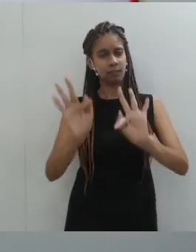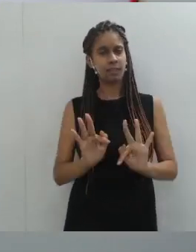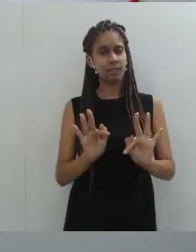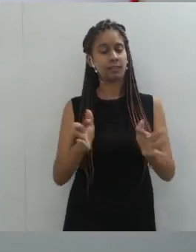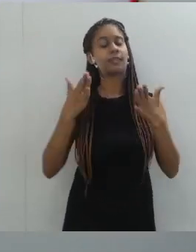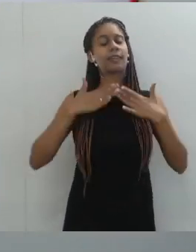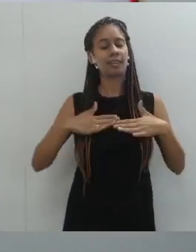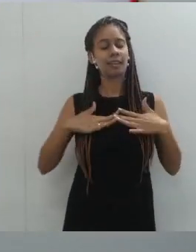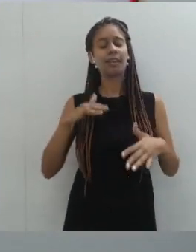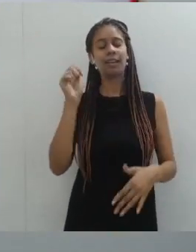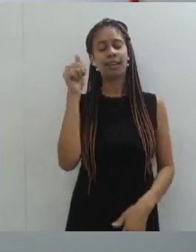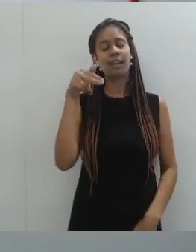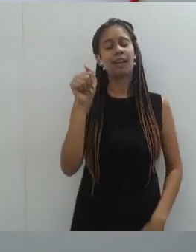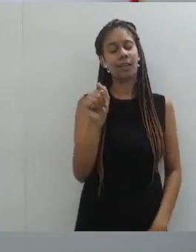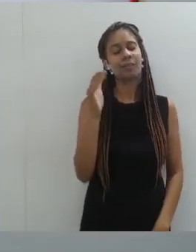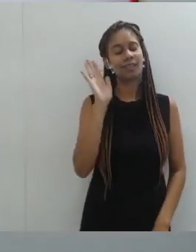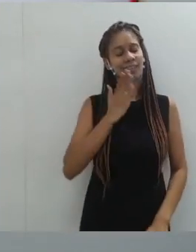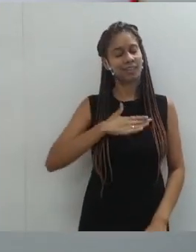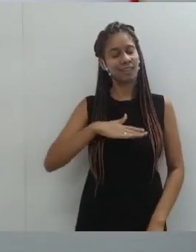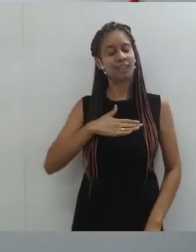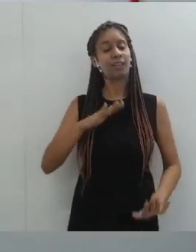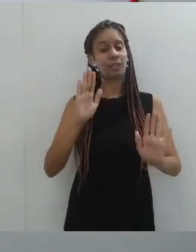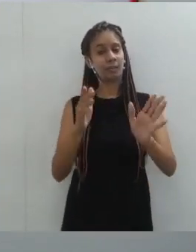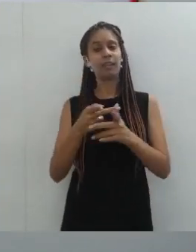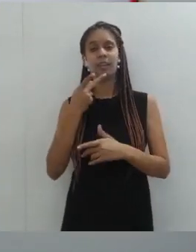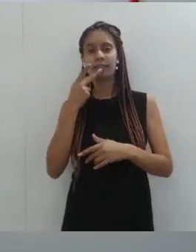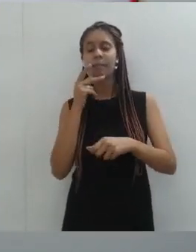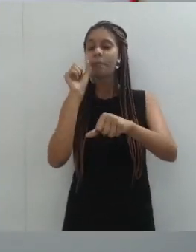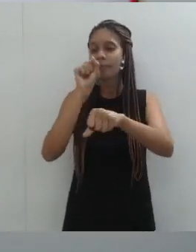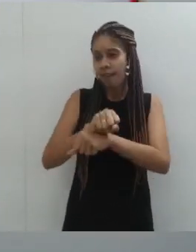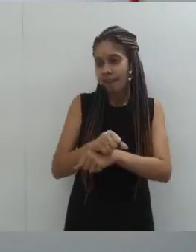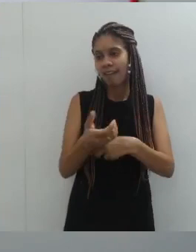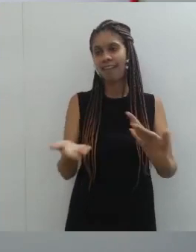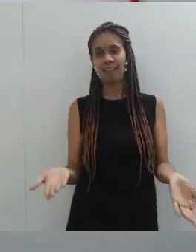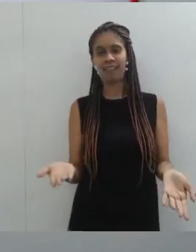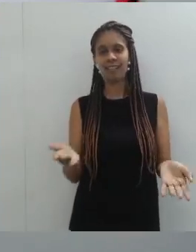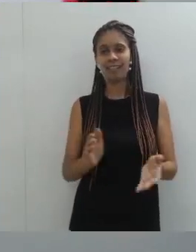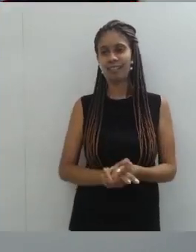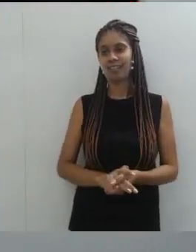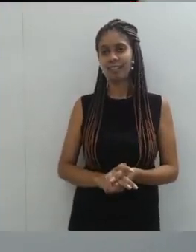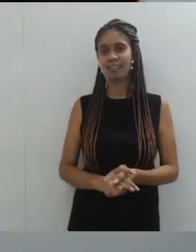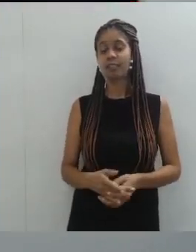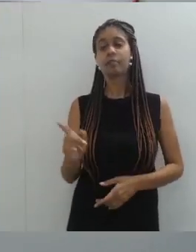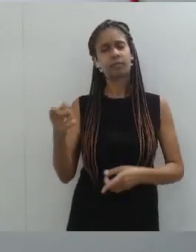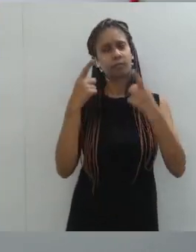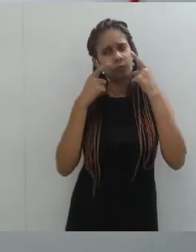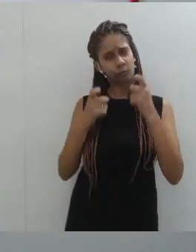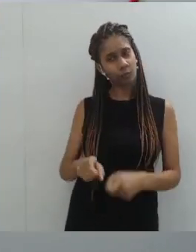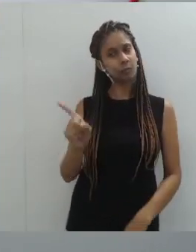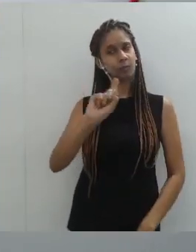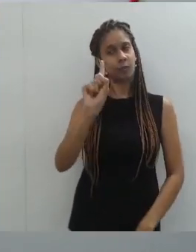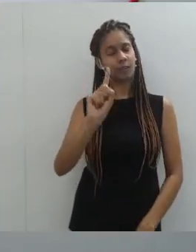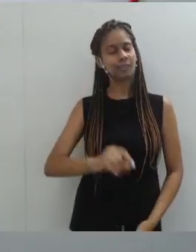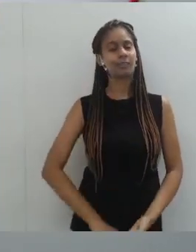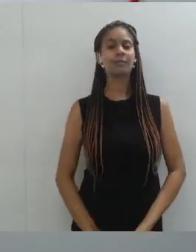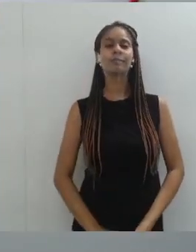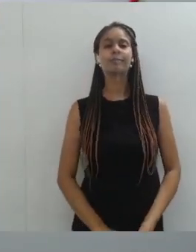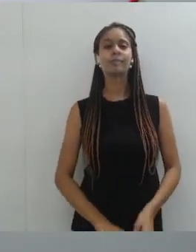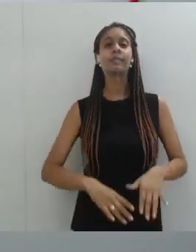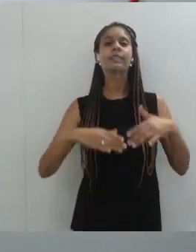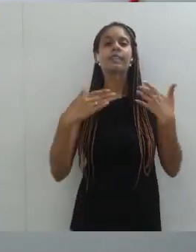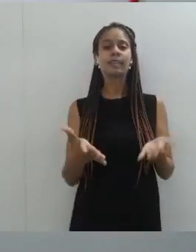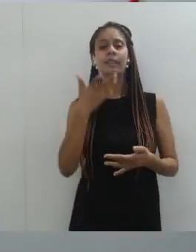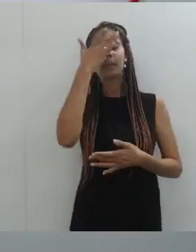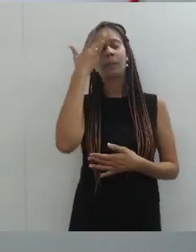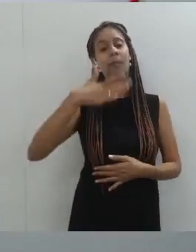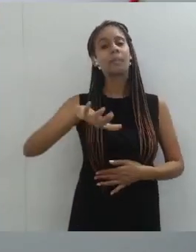Calma, Ana, calma, eu tô escutando. Tá dizendo aqui, você vamos parar com isso. Tá lendo, não chore não, viu? Então, gente,